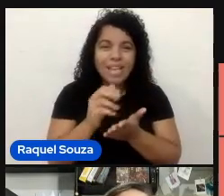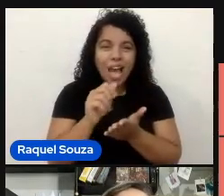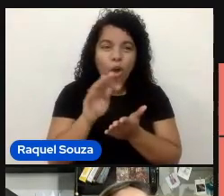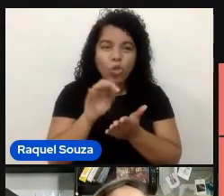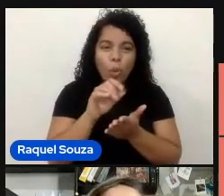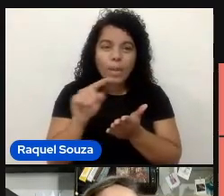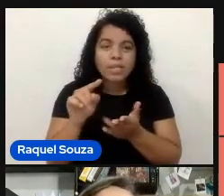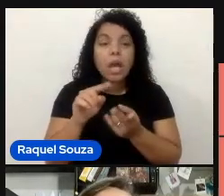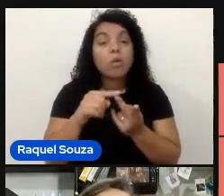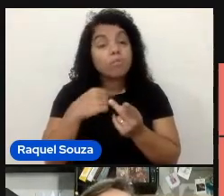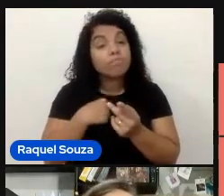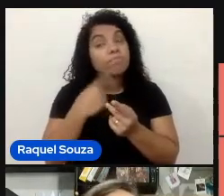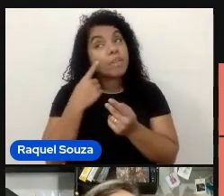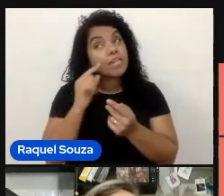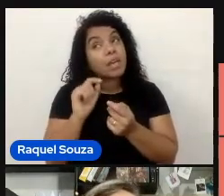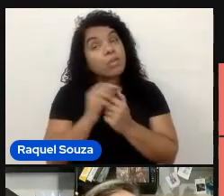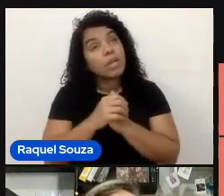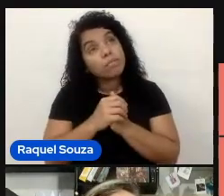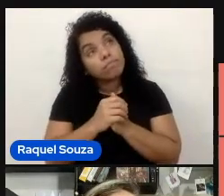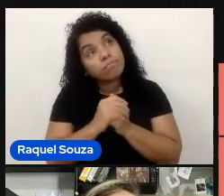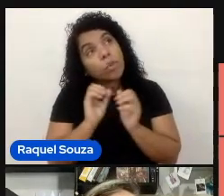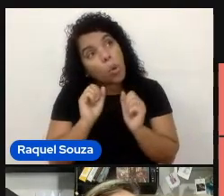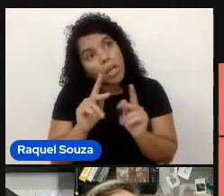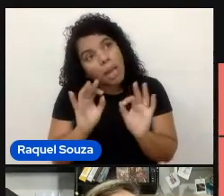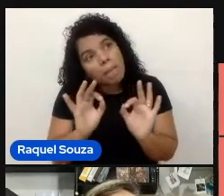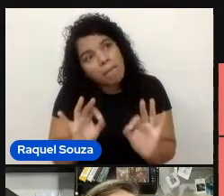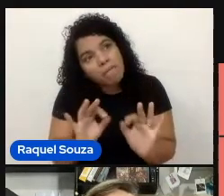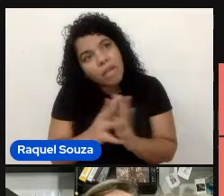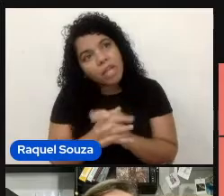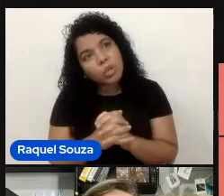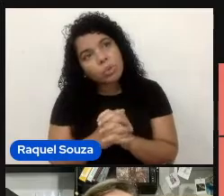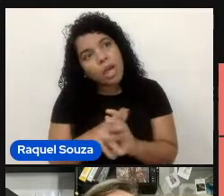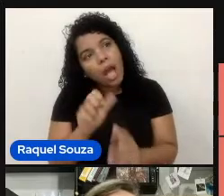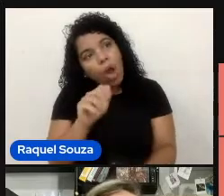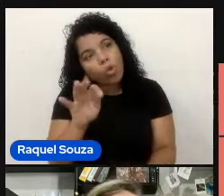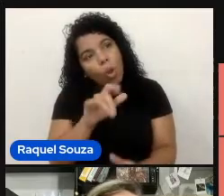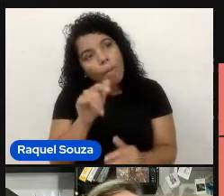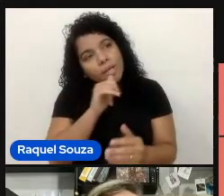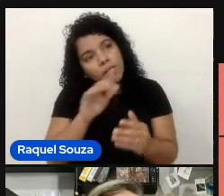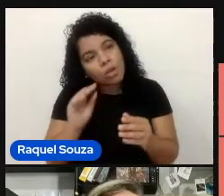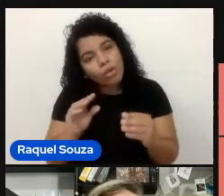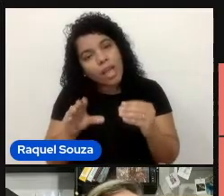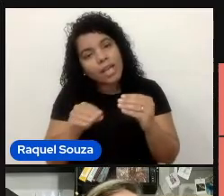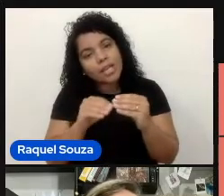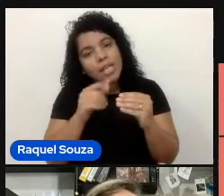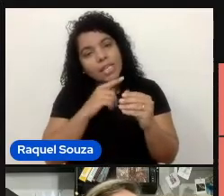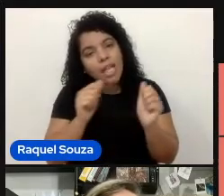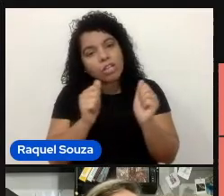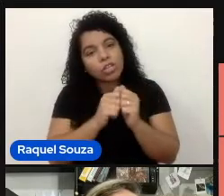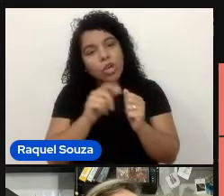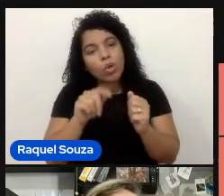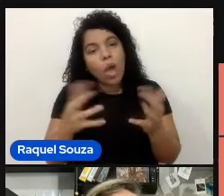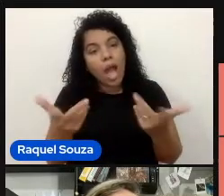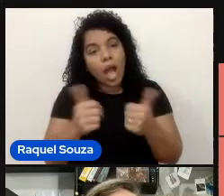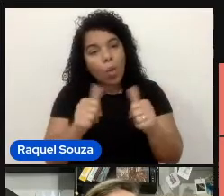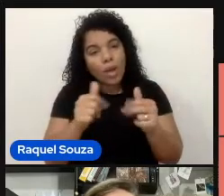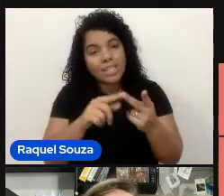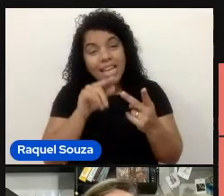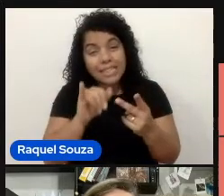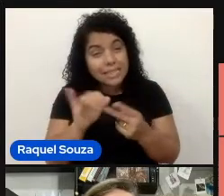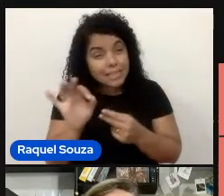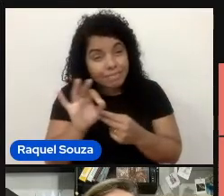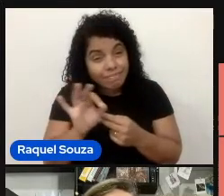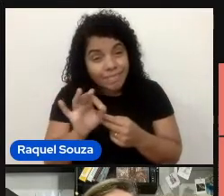eu diria para vocês que, olha, perfeito, a automação ali ela tá para compor a qualidade. Se não, se a automação ela me